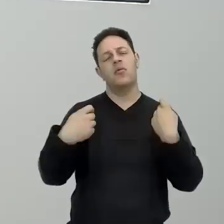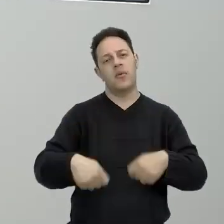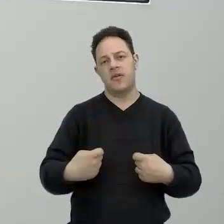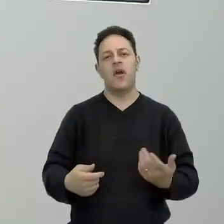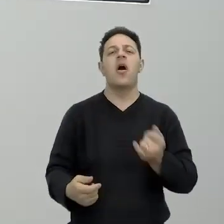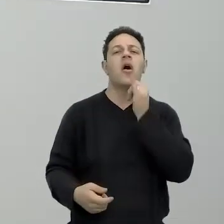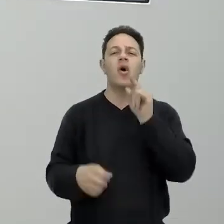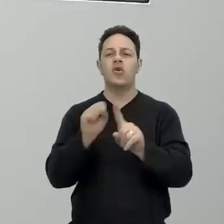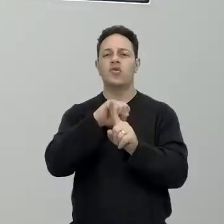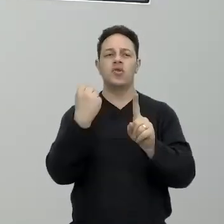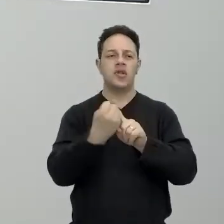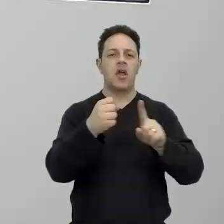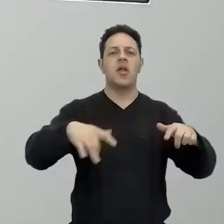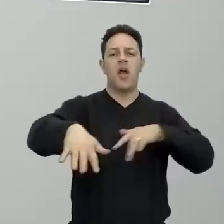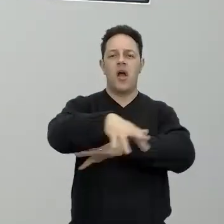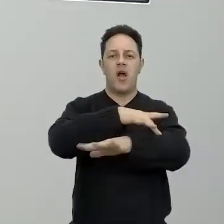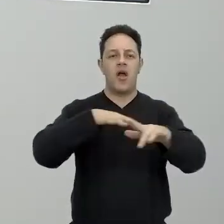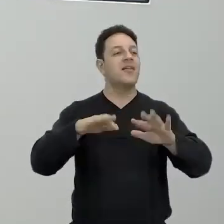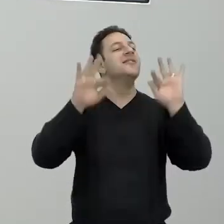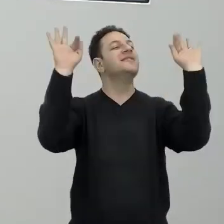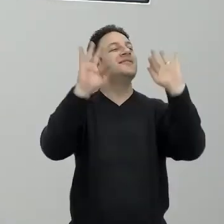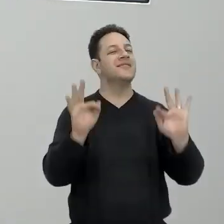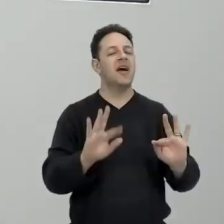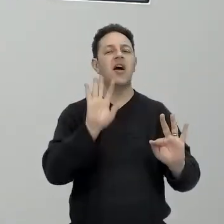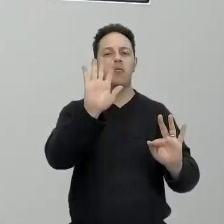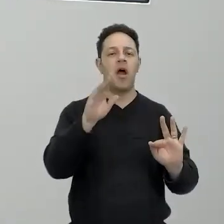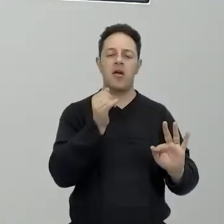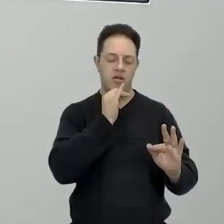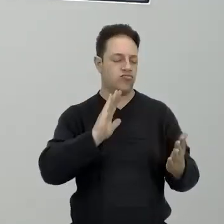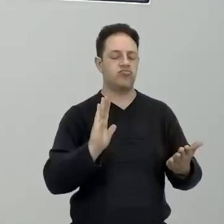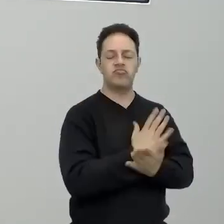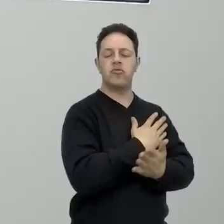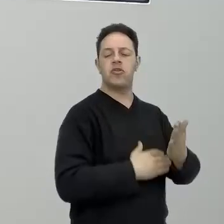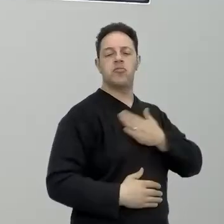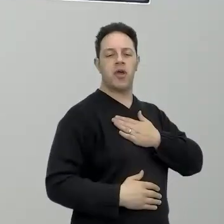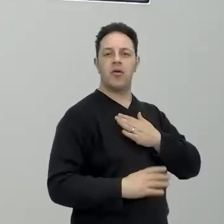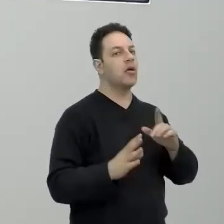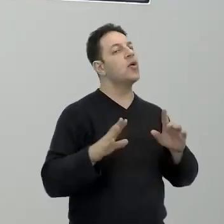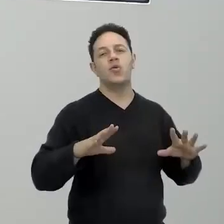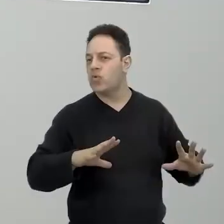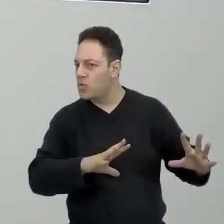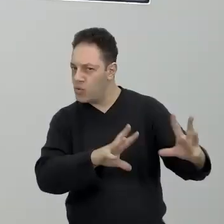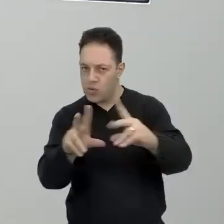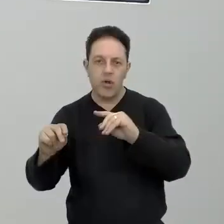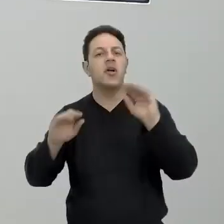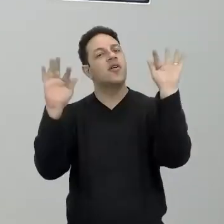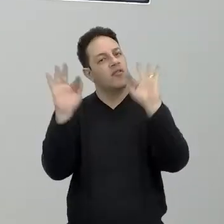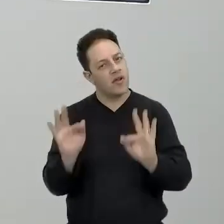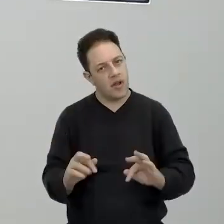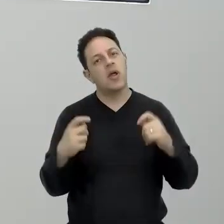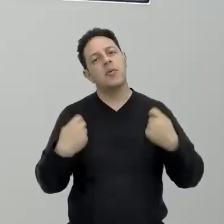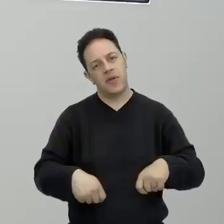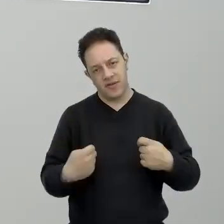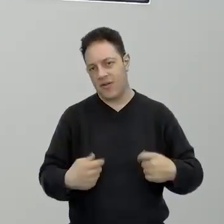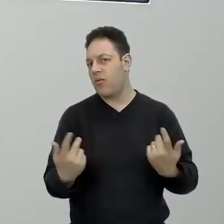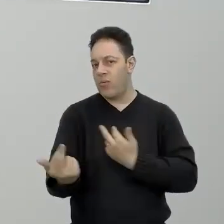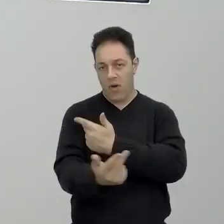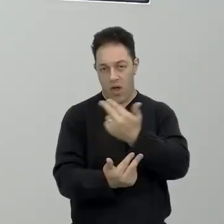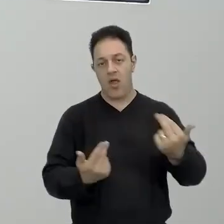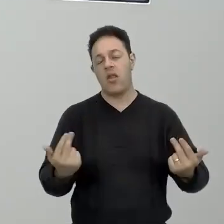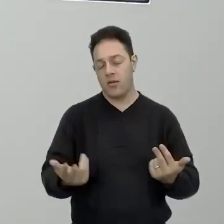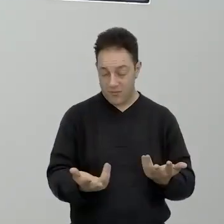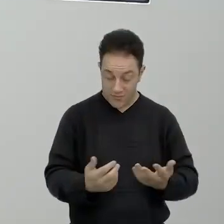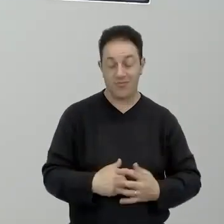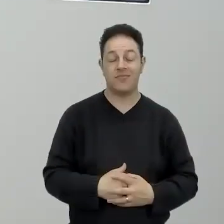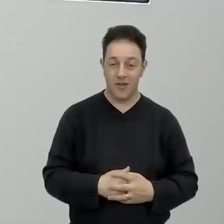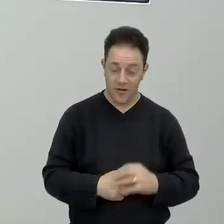sociedade onde exista a felicidade se não for uma felicidade de todos e só de pequenos grupos sociais.